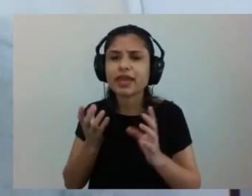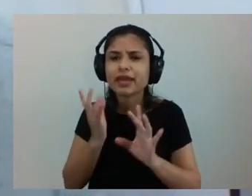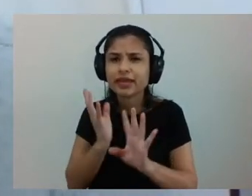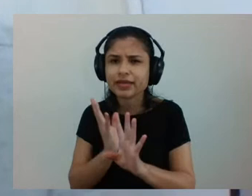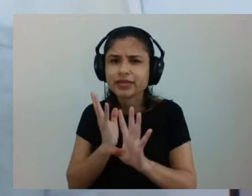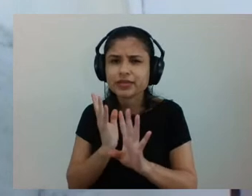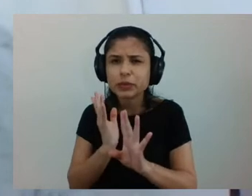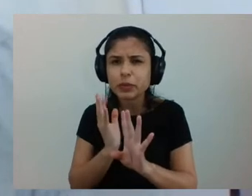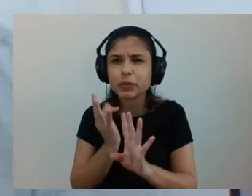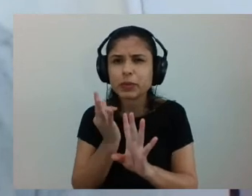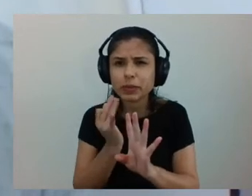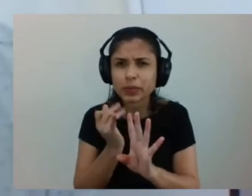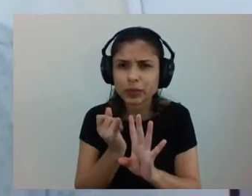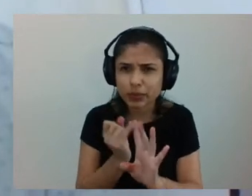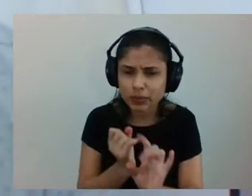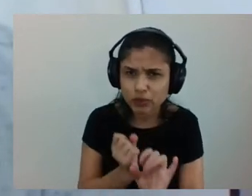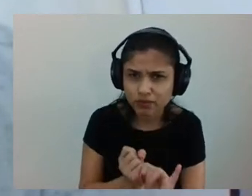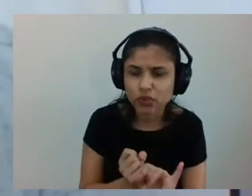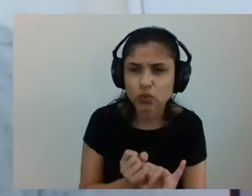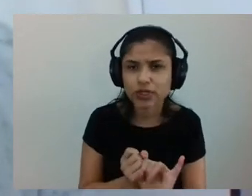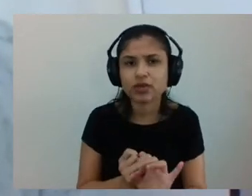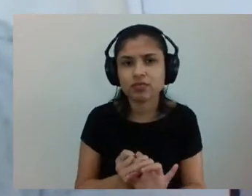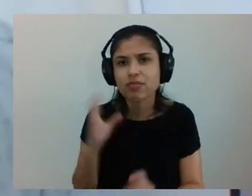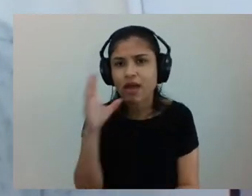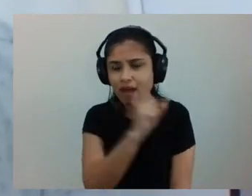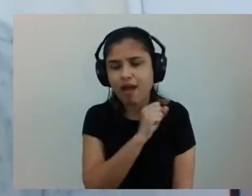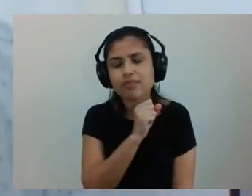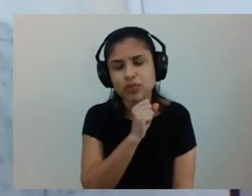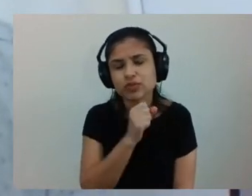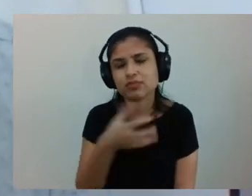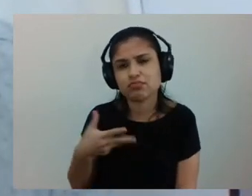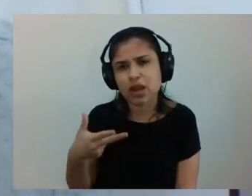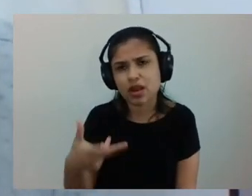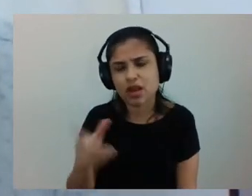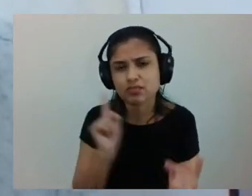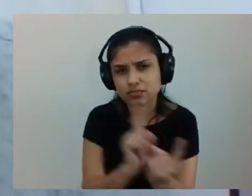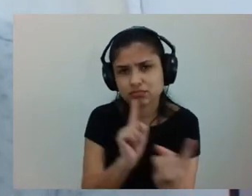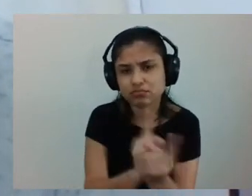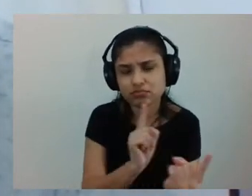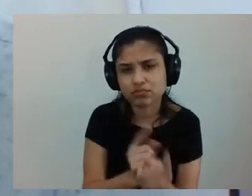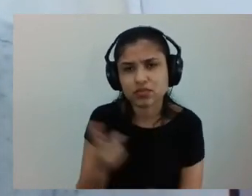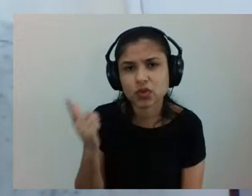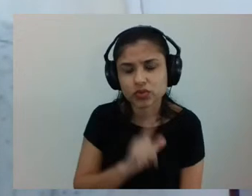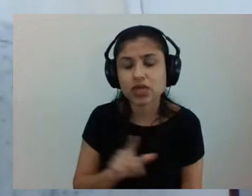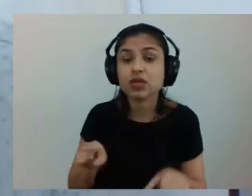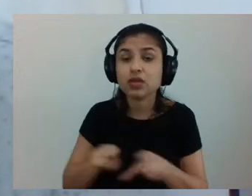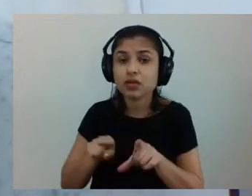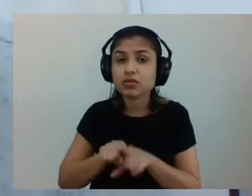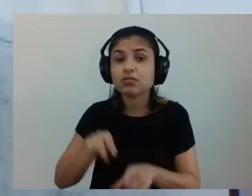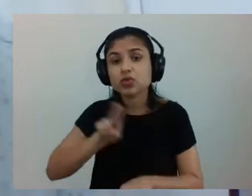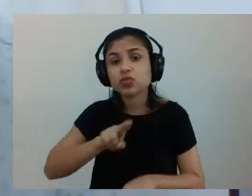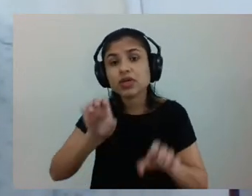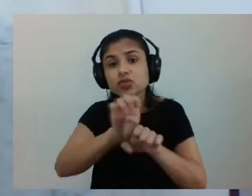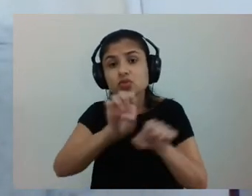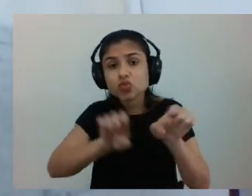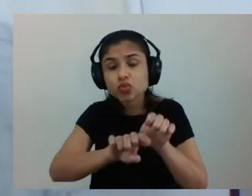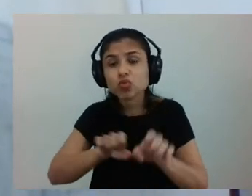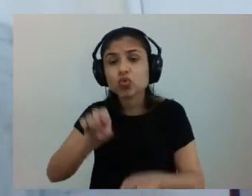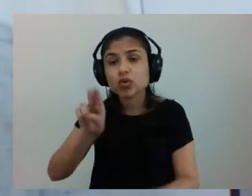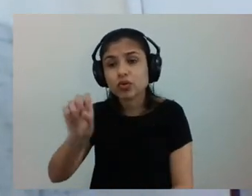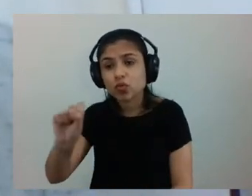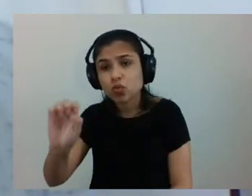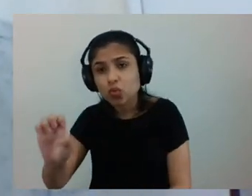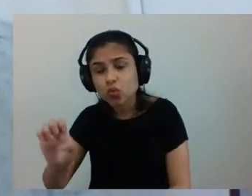agilidade para esse serviço, nós estamos falando em também utilizar as estruturas que nós temos, como a UZI, o HU,